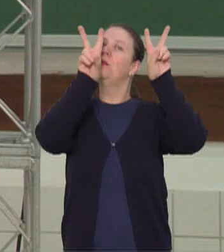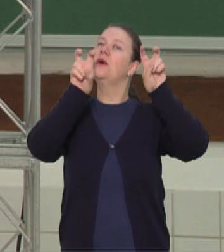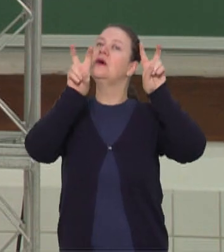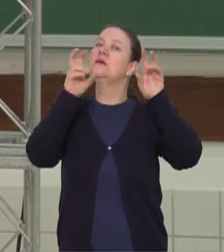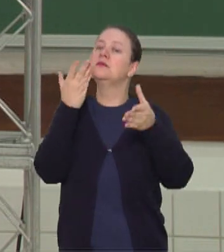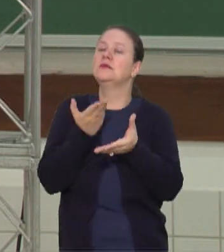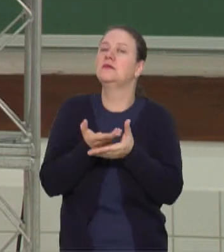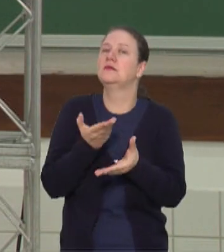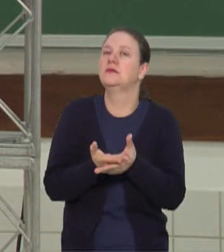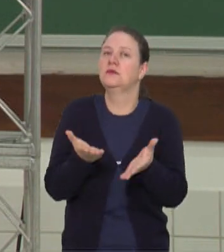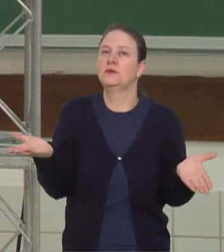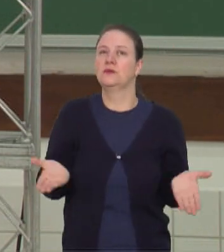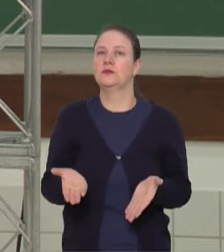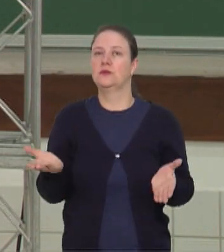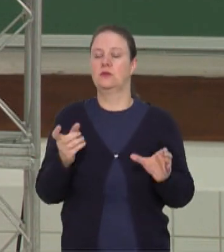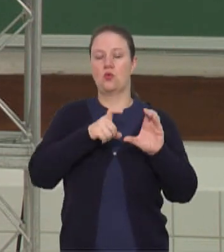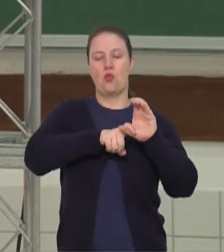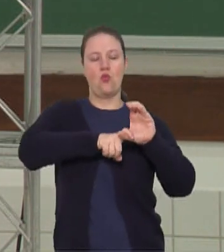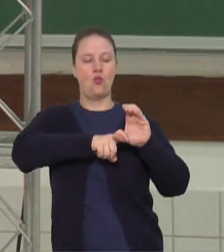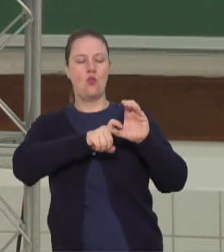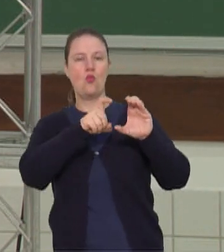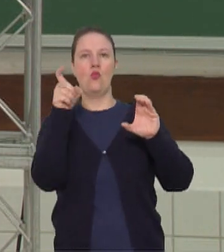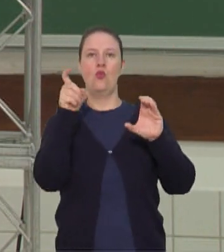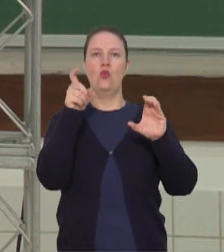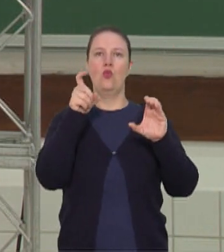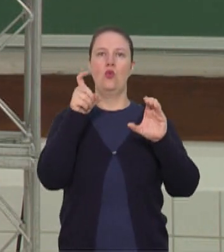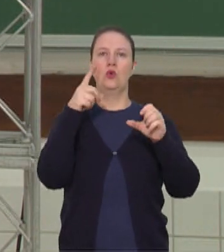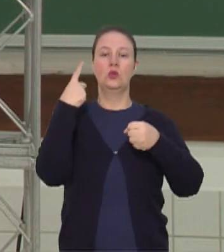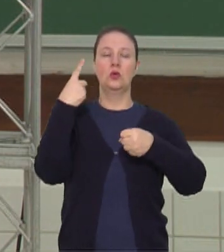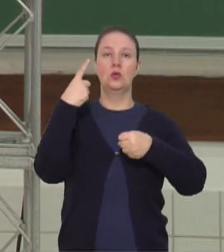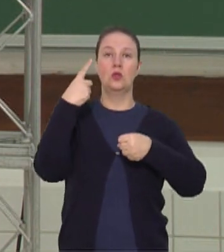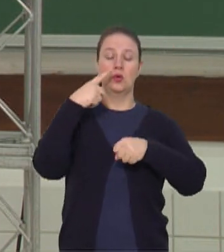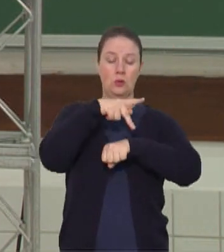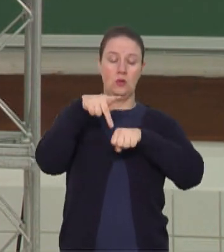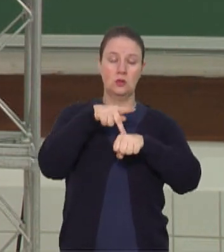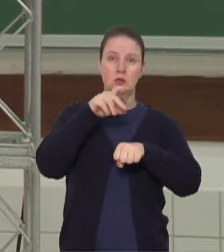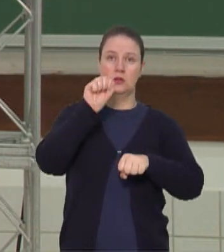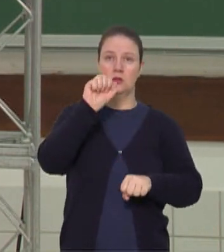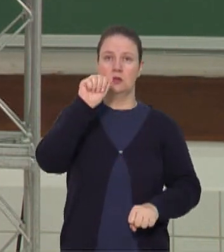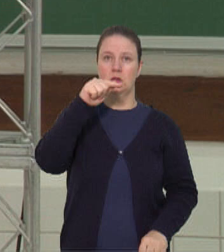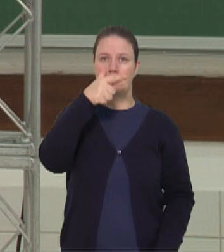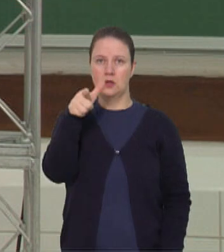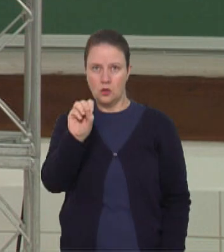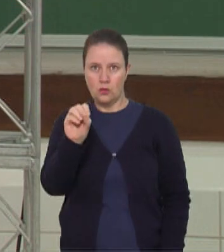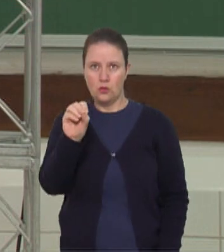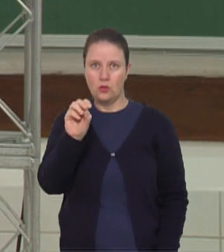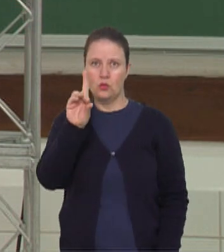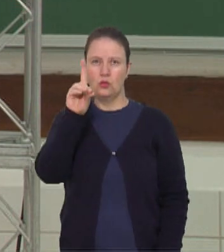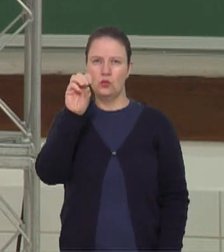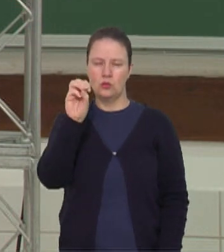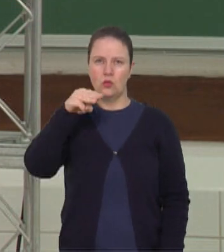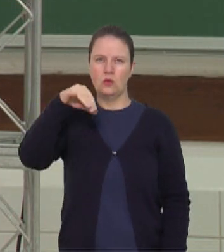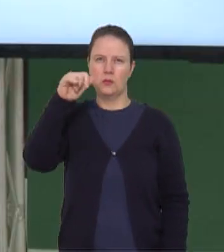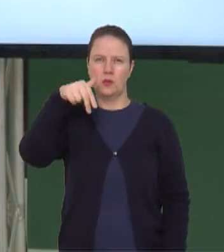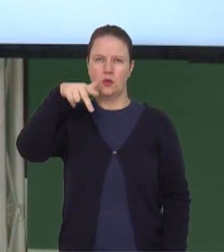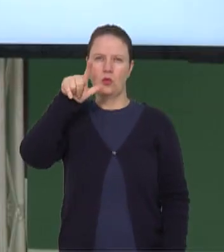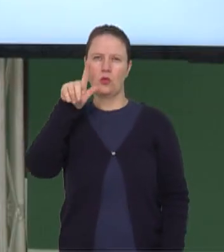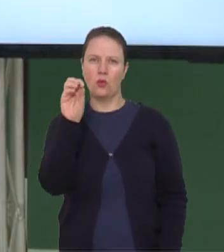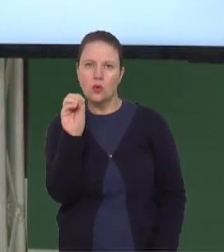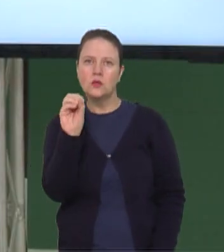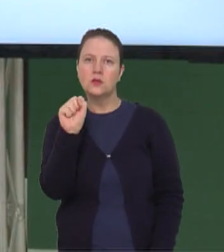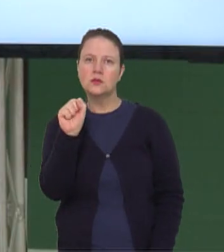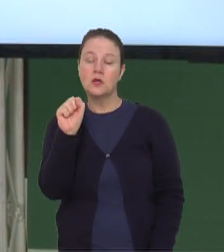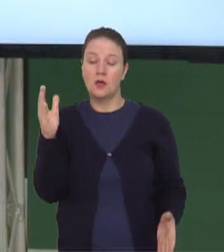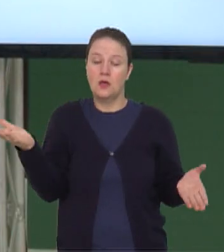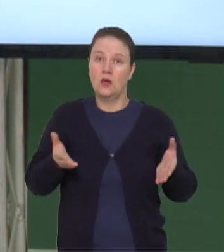de hoje, né, que é a independência de São Domingos, atual Haiti. Primeiramente, eu coloquei aqui um mapa para que vocês tenham um visual,